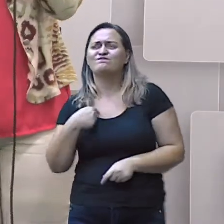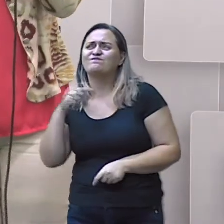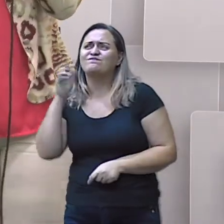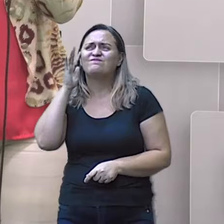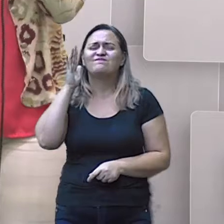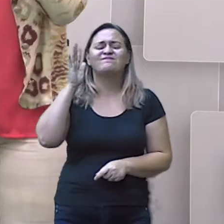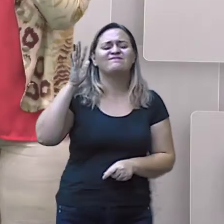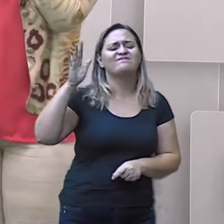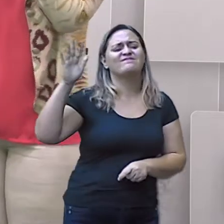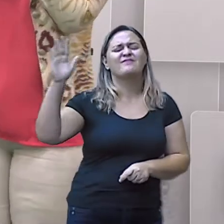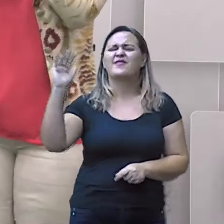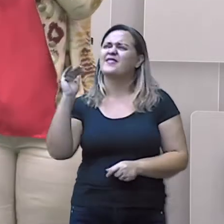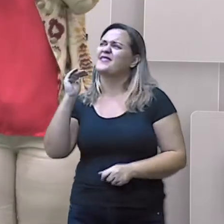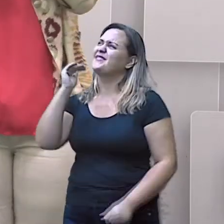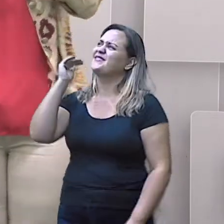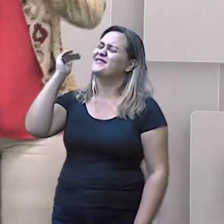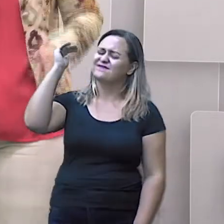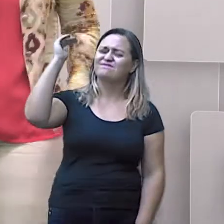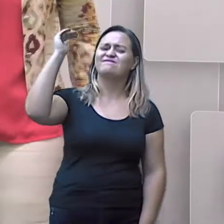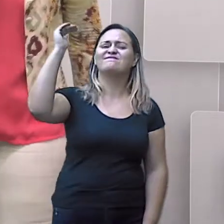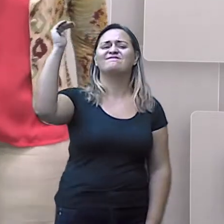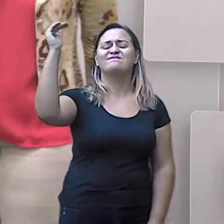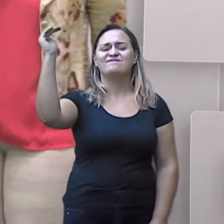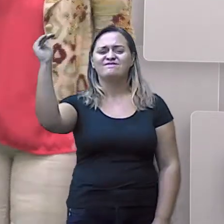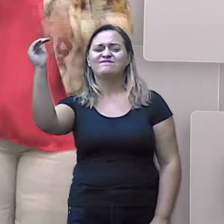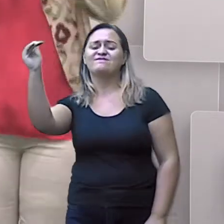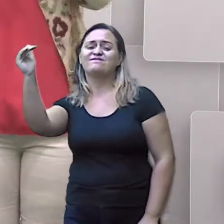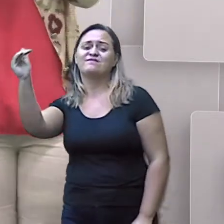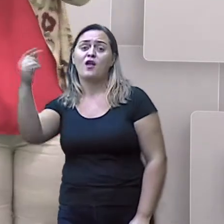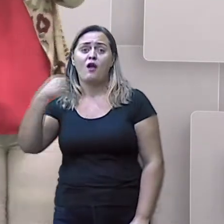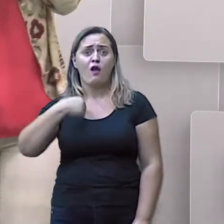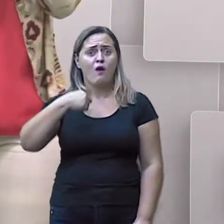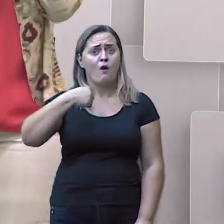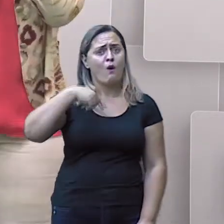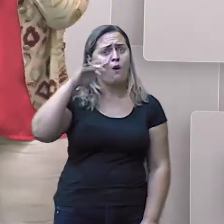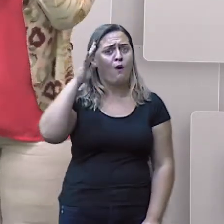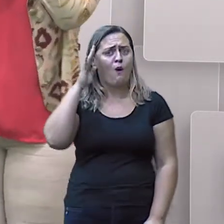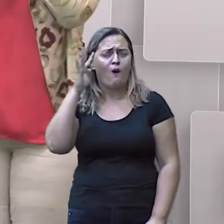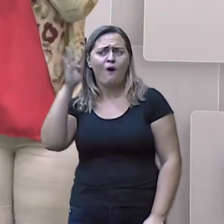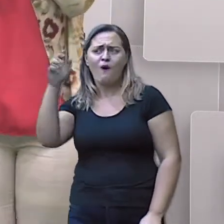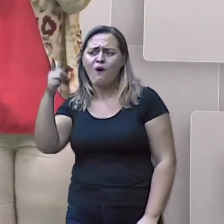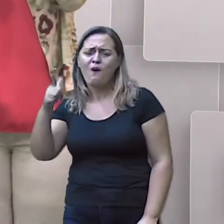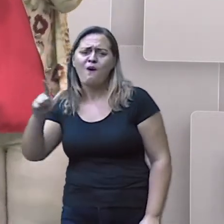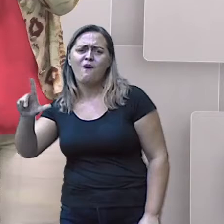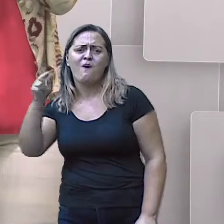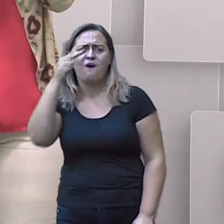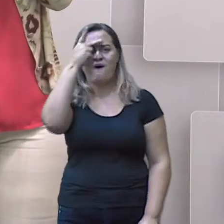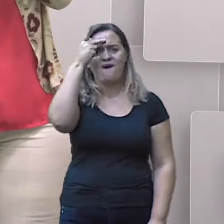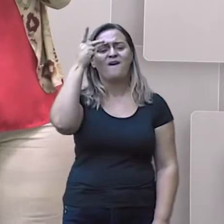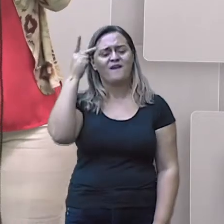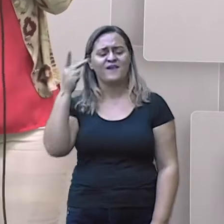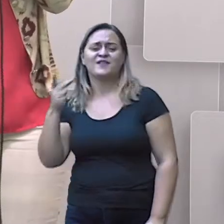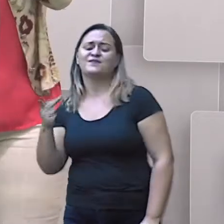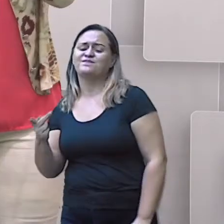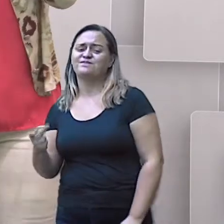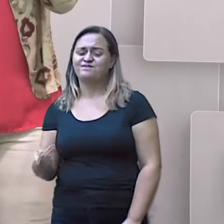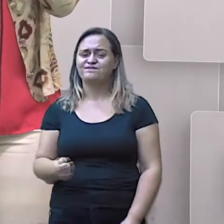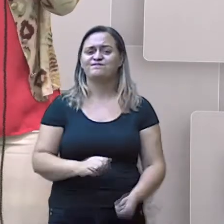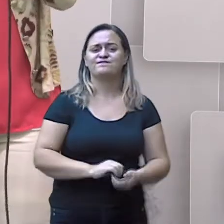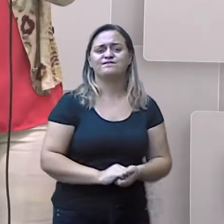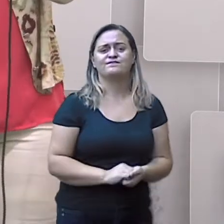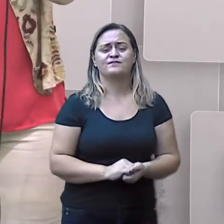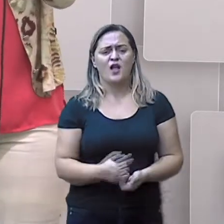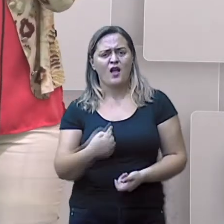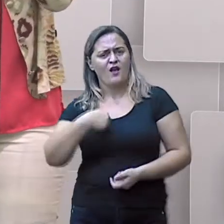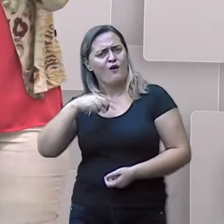Eu que sonhei bem alto, sonhei o sonho do outro.